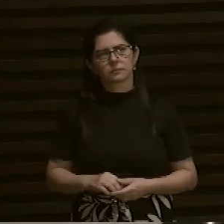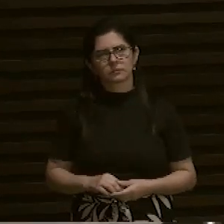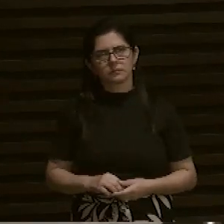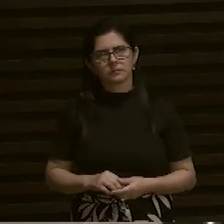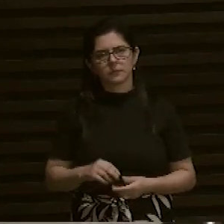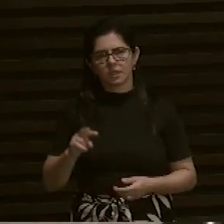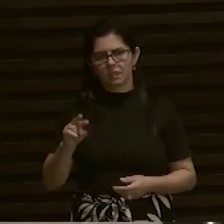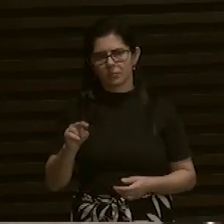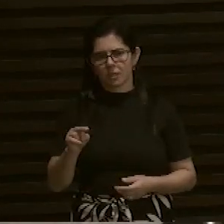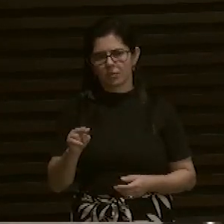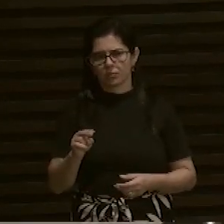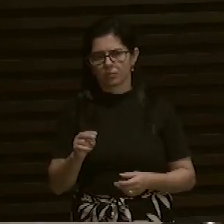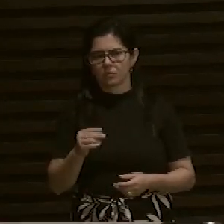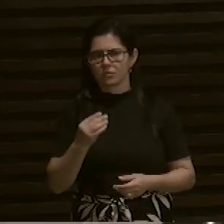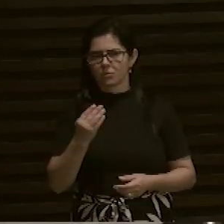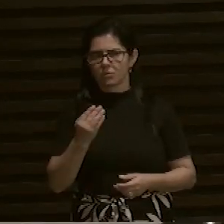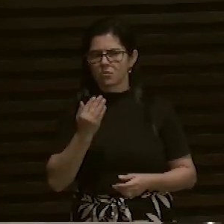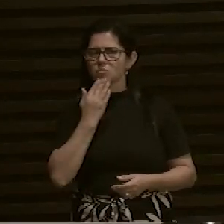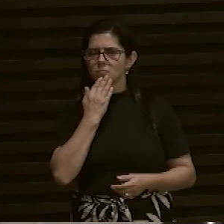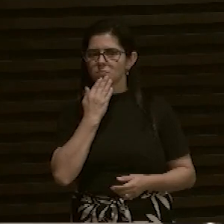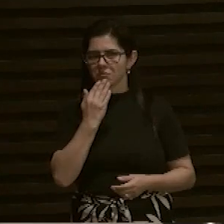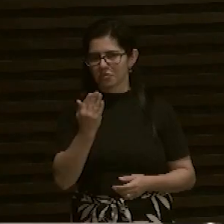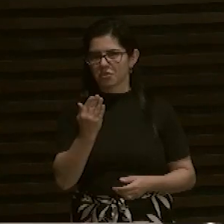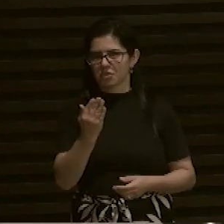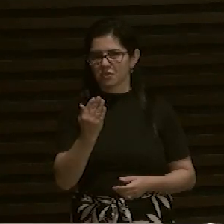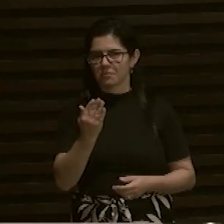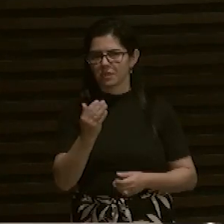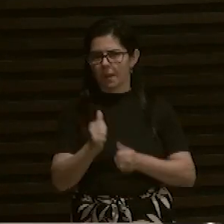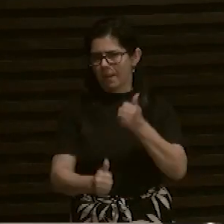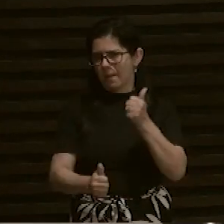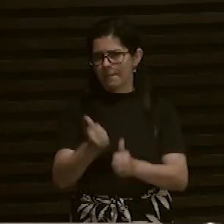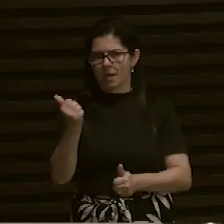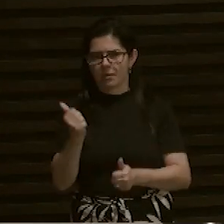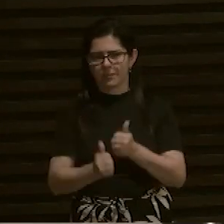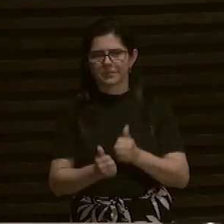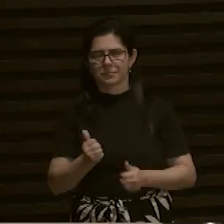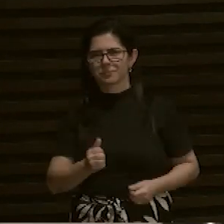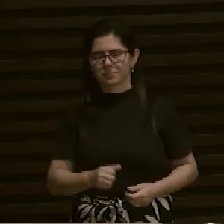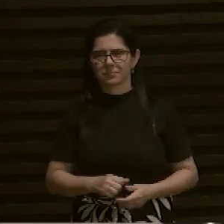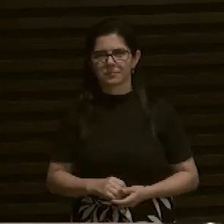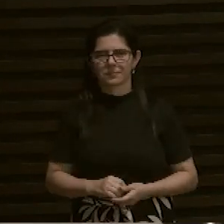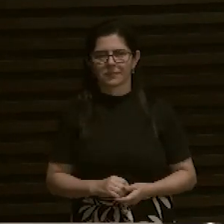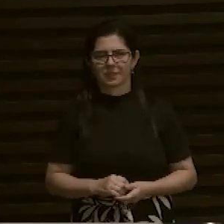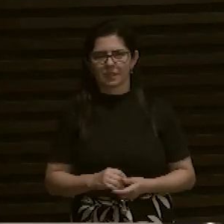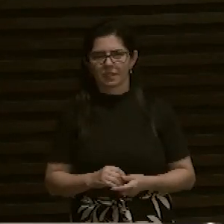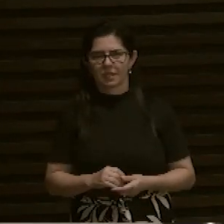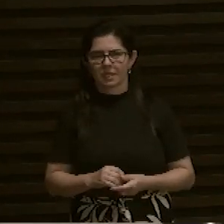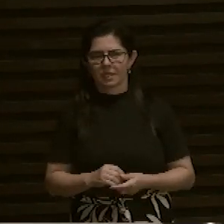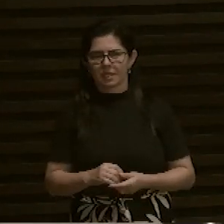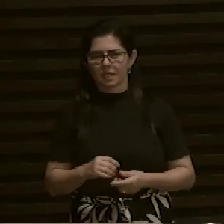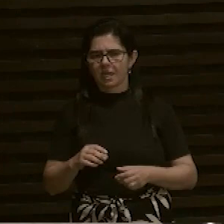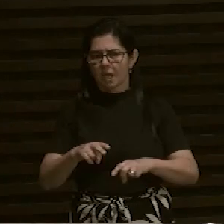fossem times de futebol, ou times dentro da igreja, ou até umas panelinhas, ou pequenas ou grandes, tanto faz, mas em torno de homens. Sejam